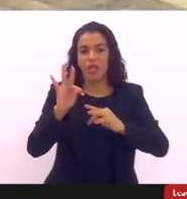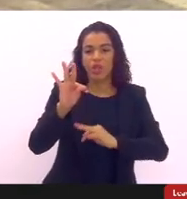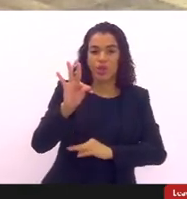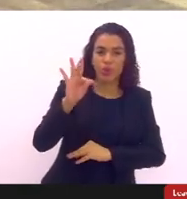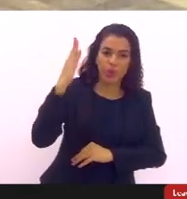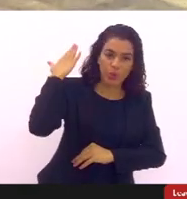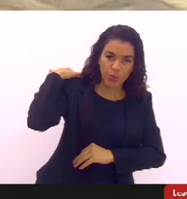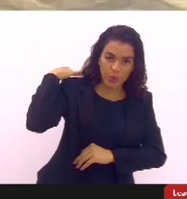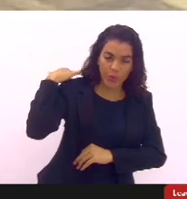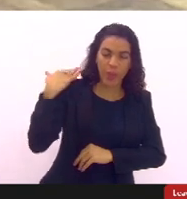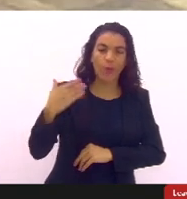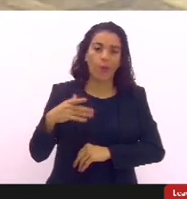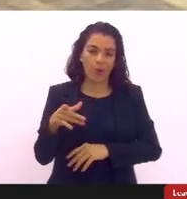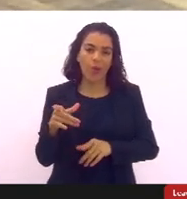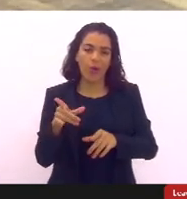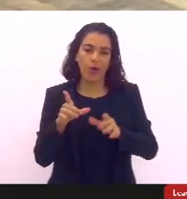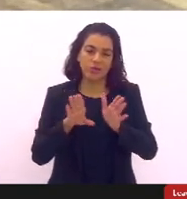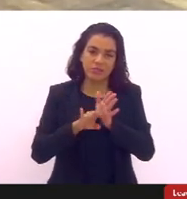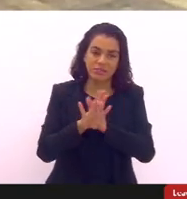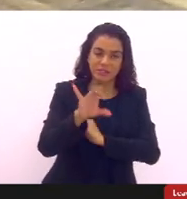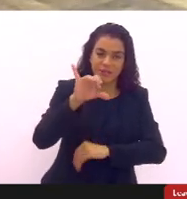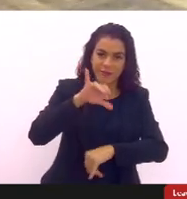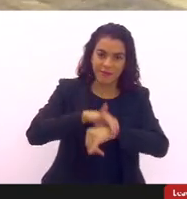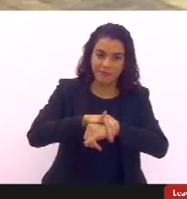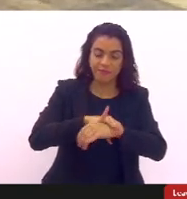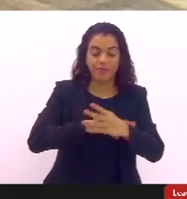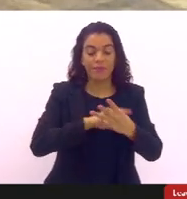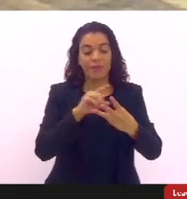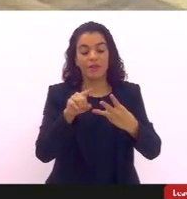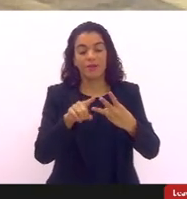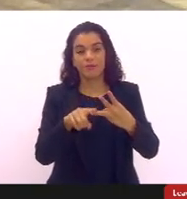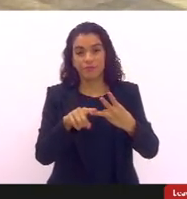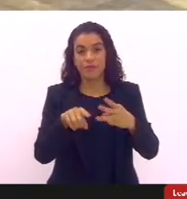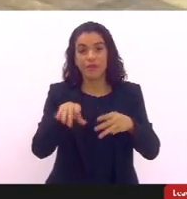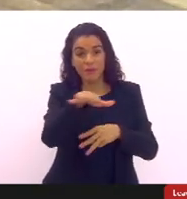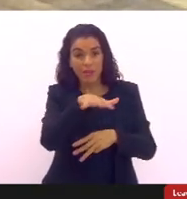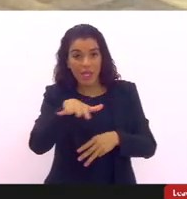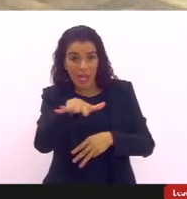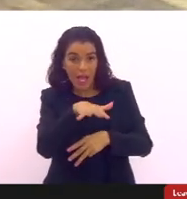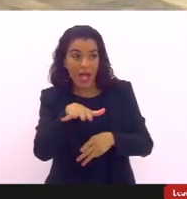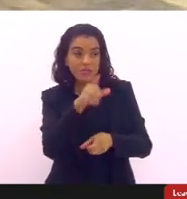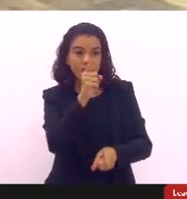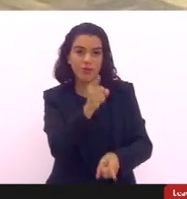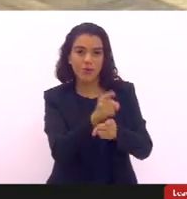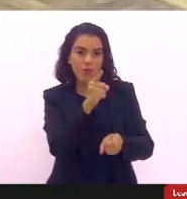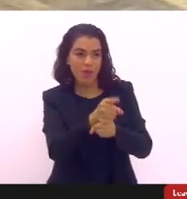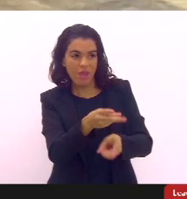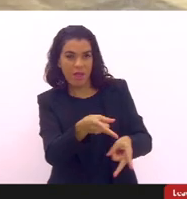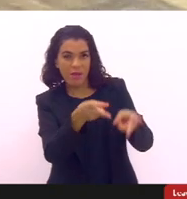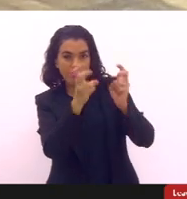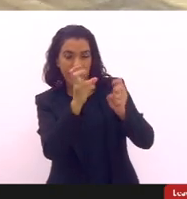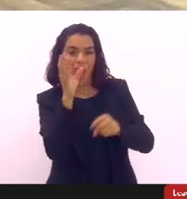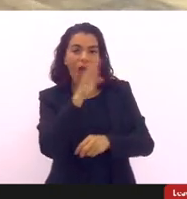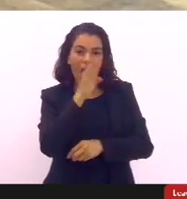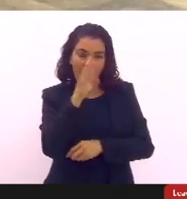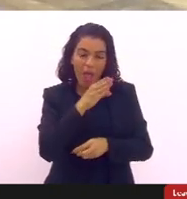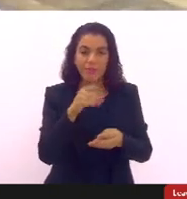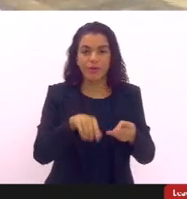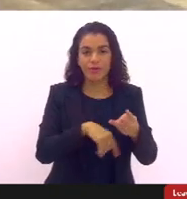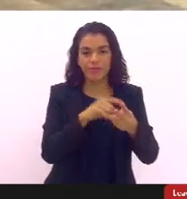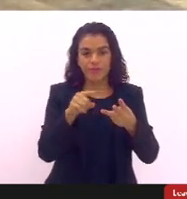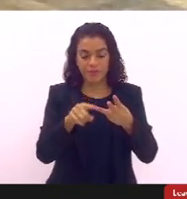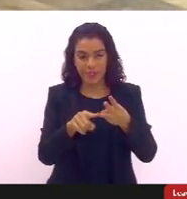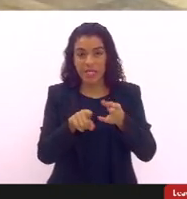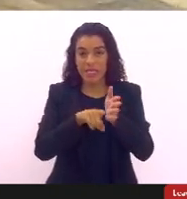tuberculose, teste rápido essencial ali, ou até mesmo, né, para os casos que não são detectáveis, teste rápido,